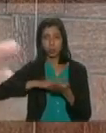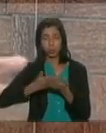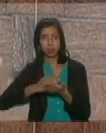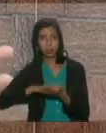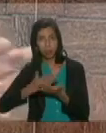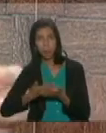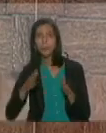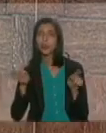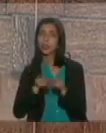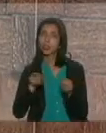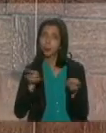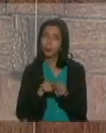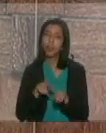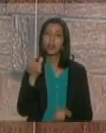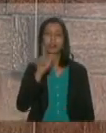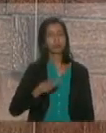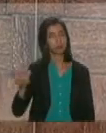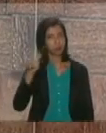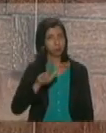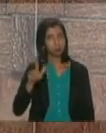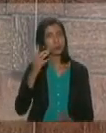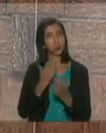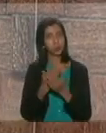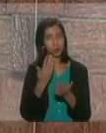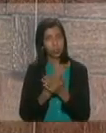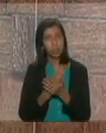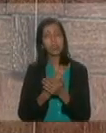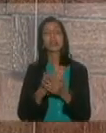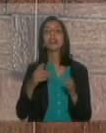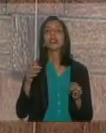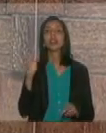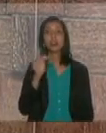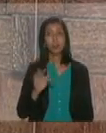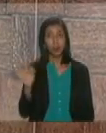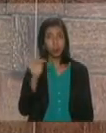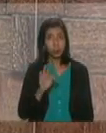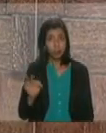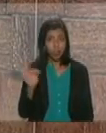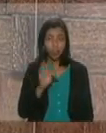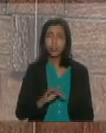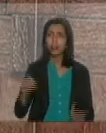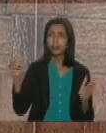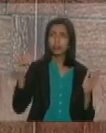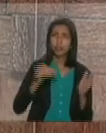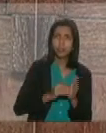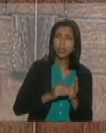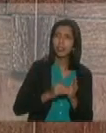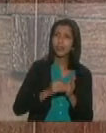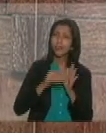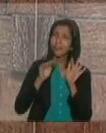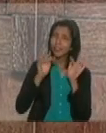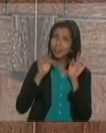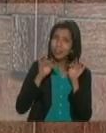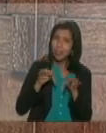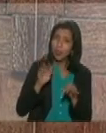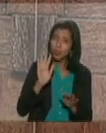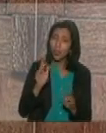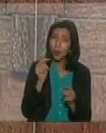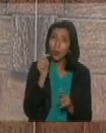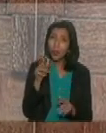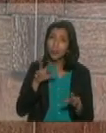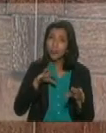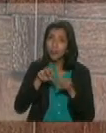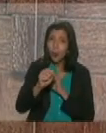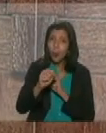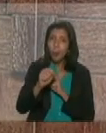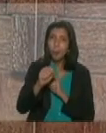intérprete, mas também acabei migrando para literatura. E fiz a faculdade de letras até quase o fim. E foi uma burrice, porque eu estava no 3º